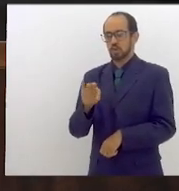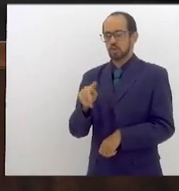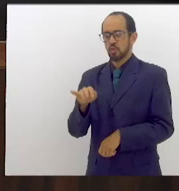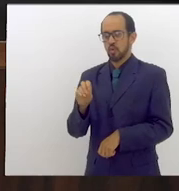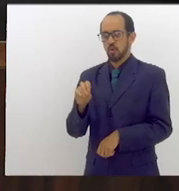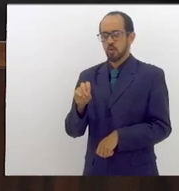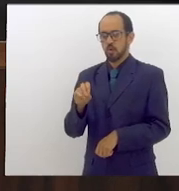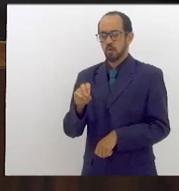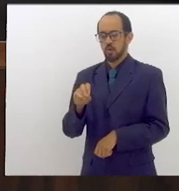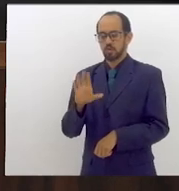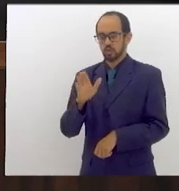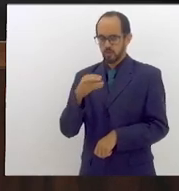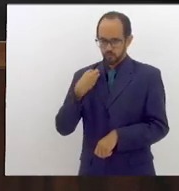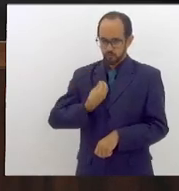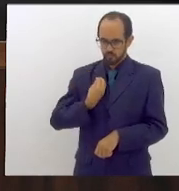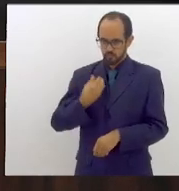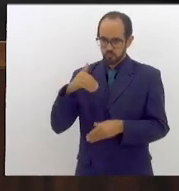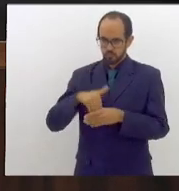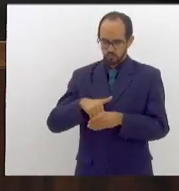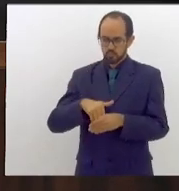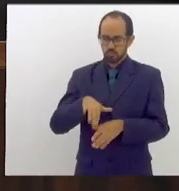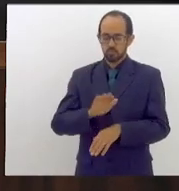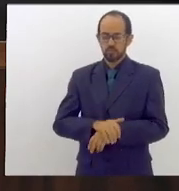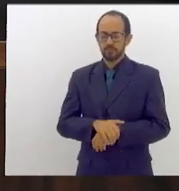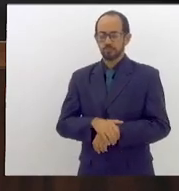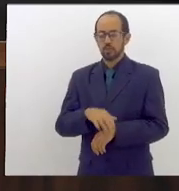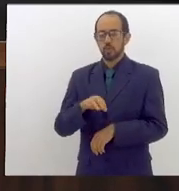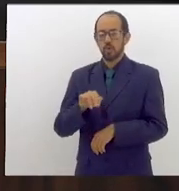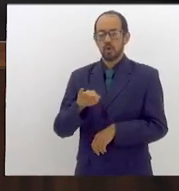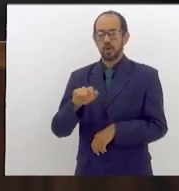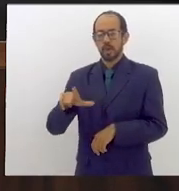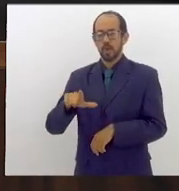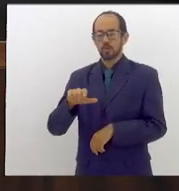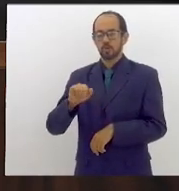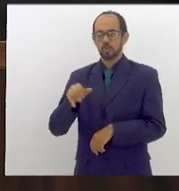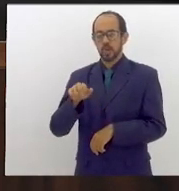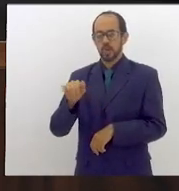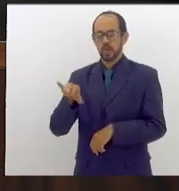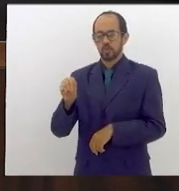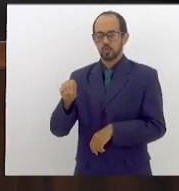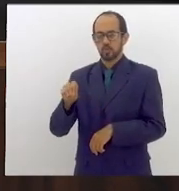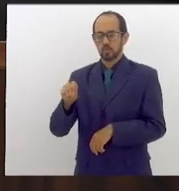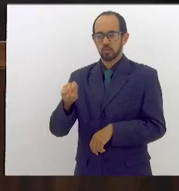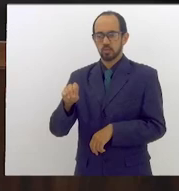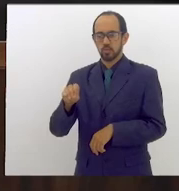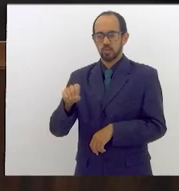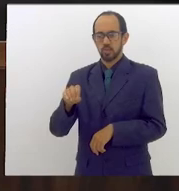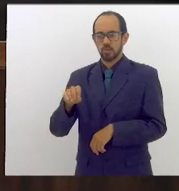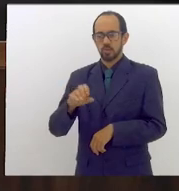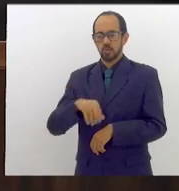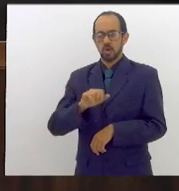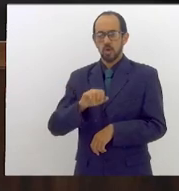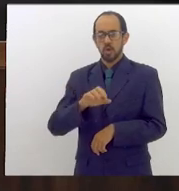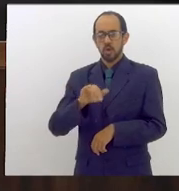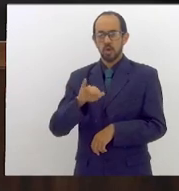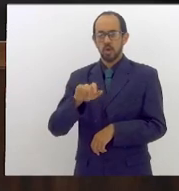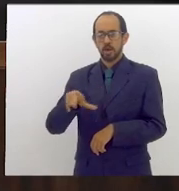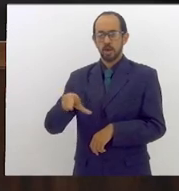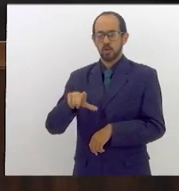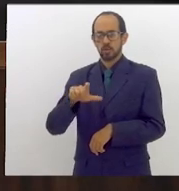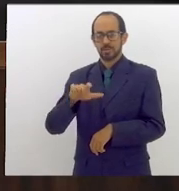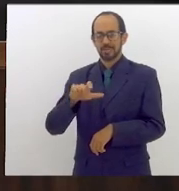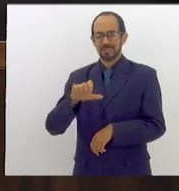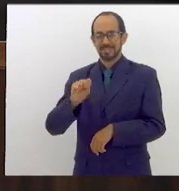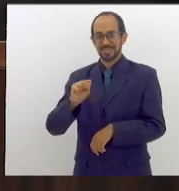presente já voltou Deputado Coronel Jairo Presidente vai votar Deputado Coronel Salema